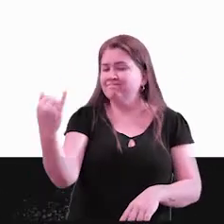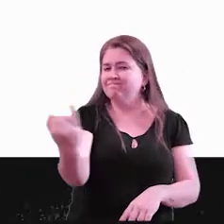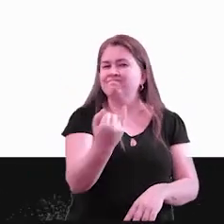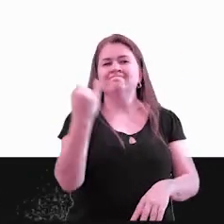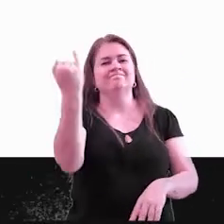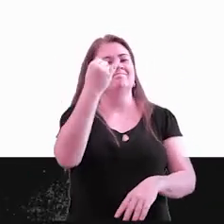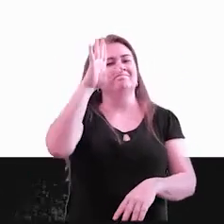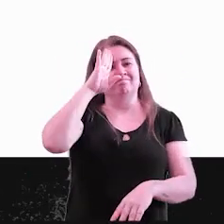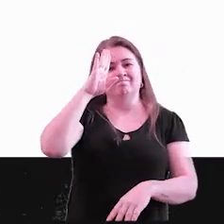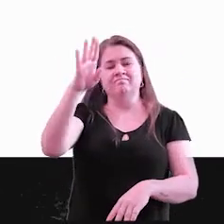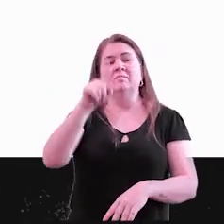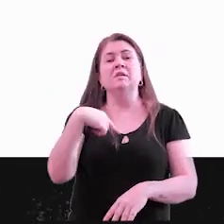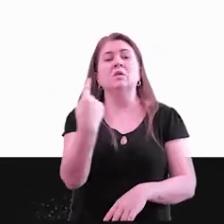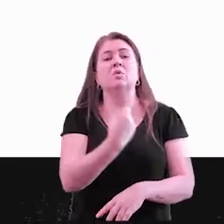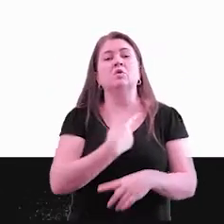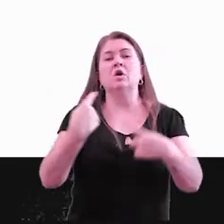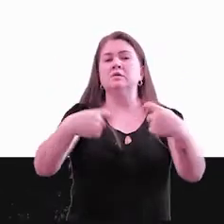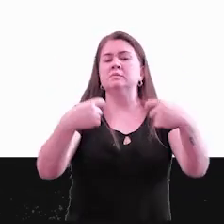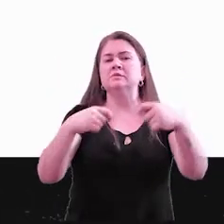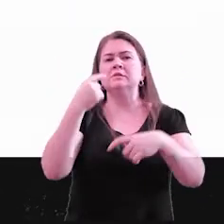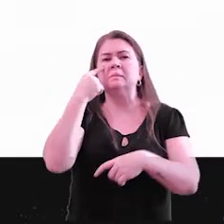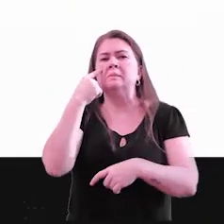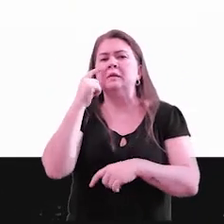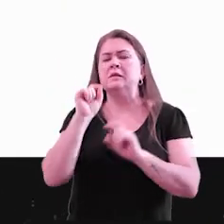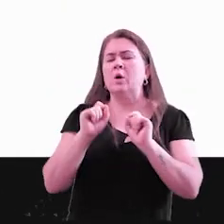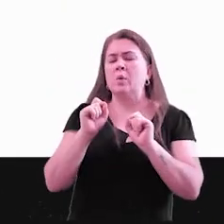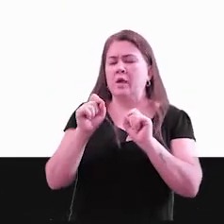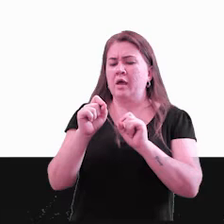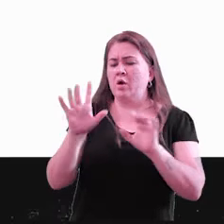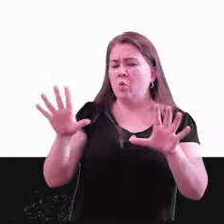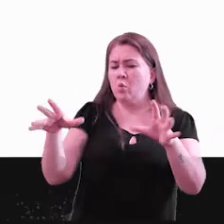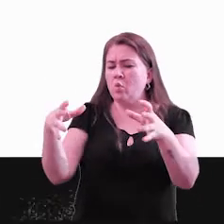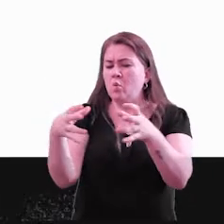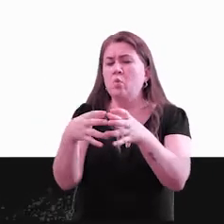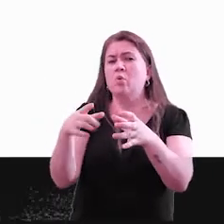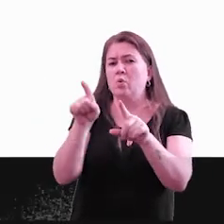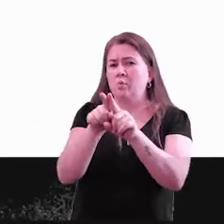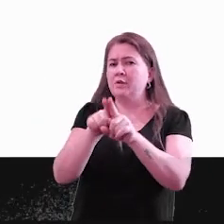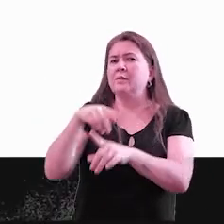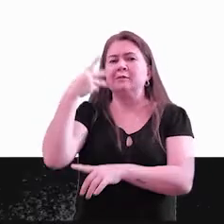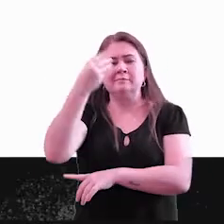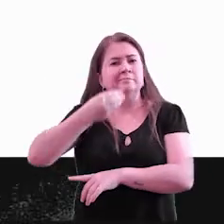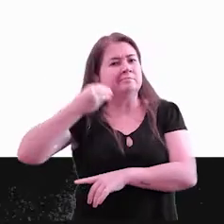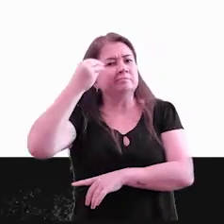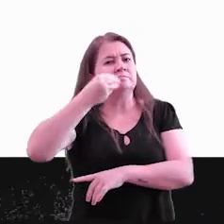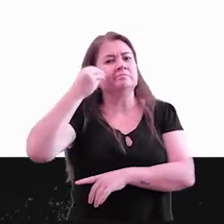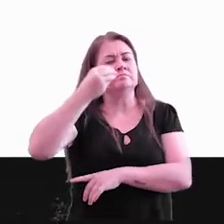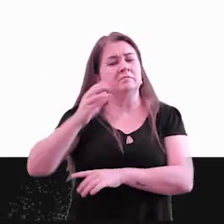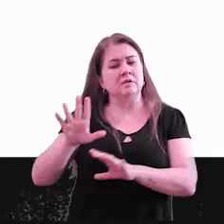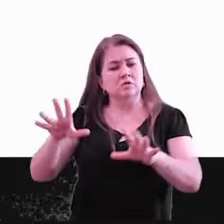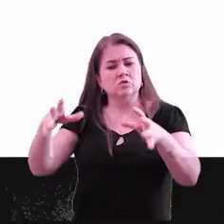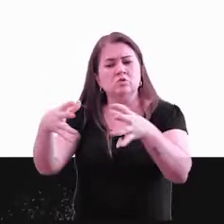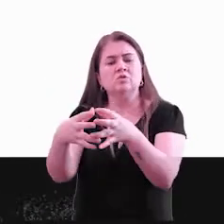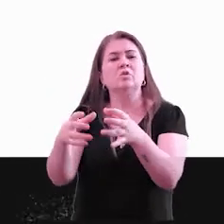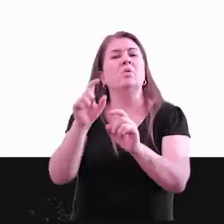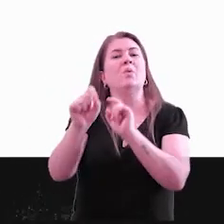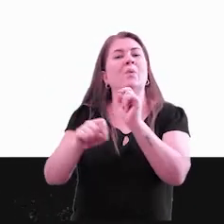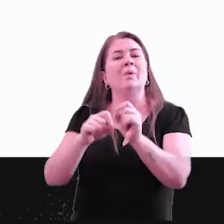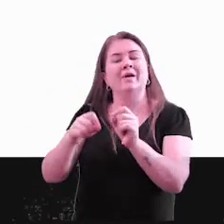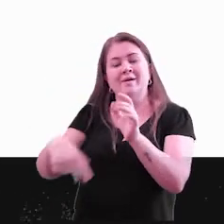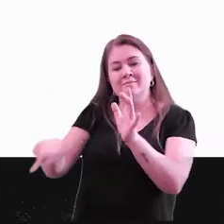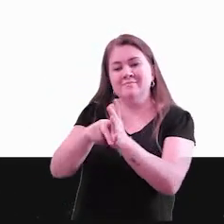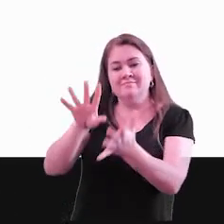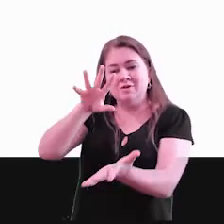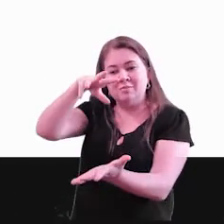desse público como um aspecto central do processo museal. E aí são fundamentais